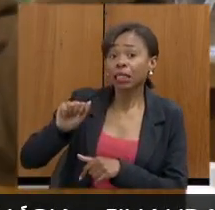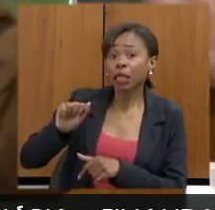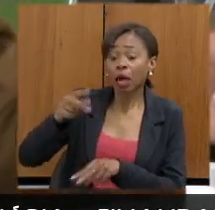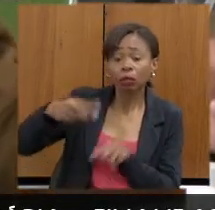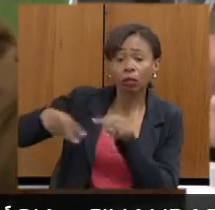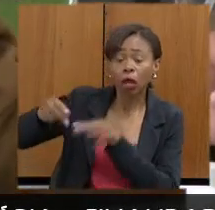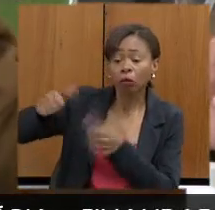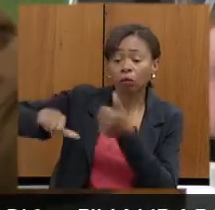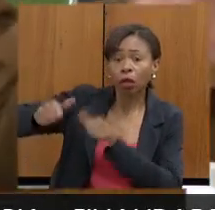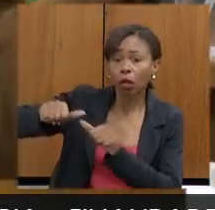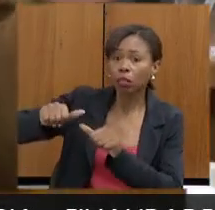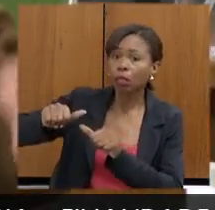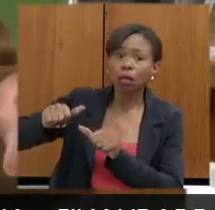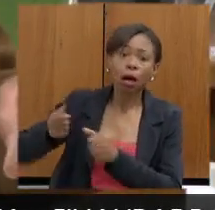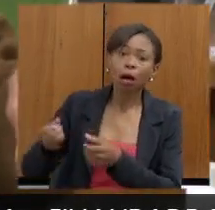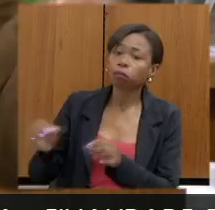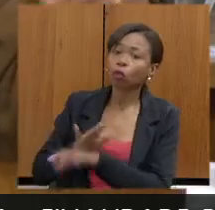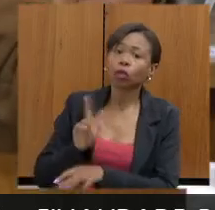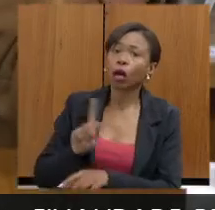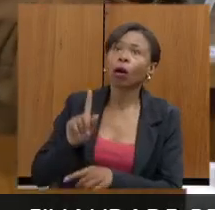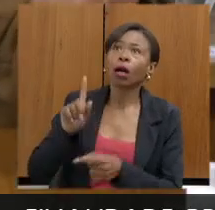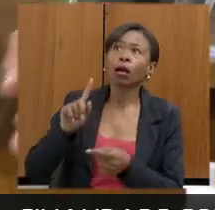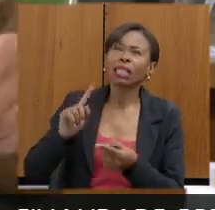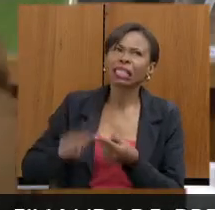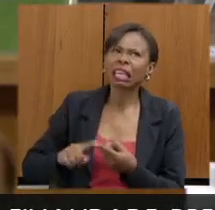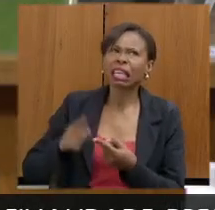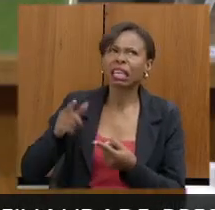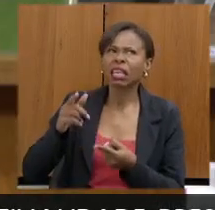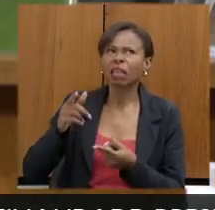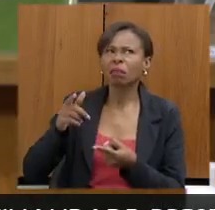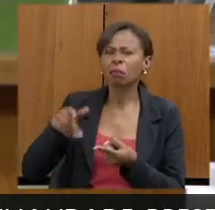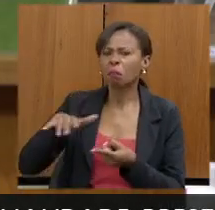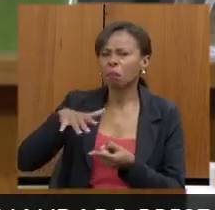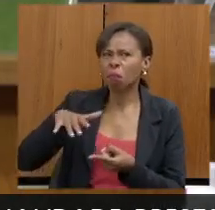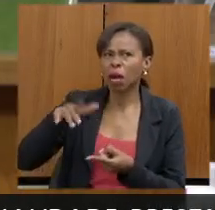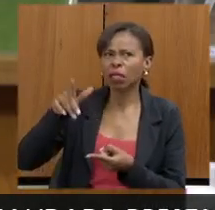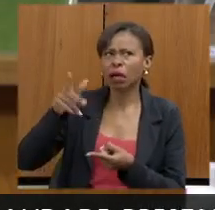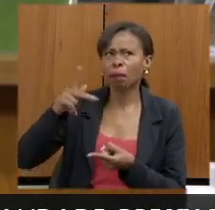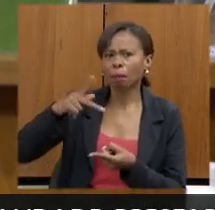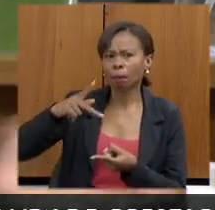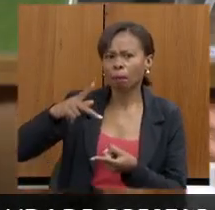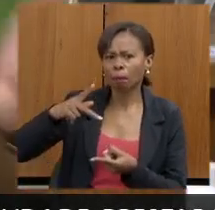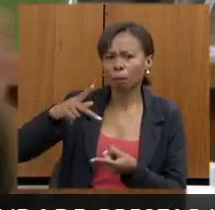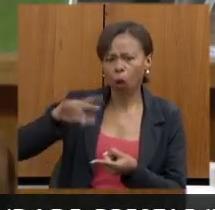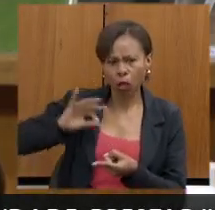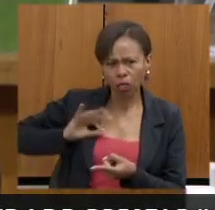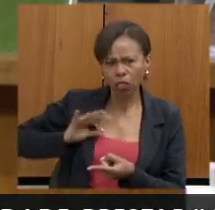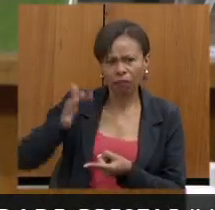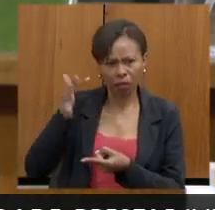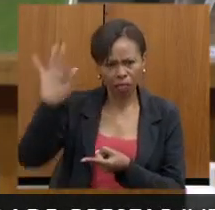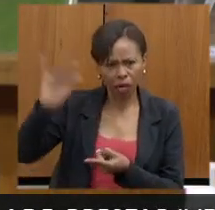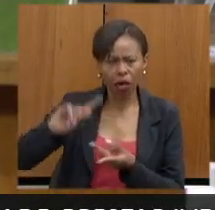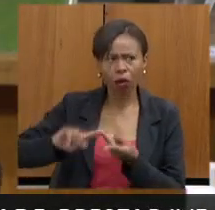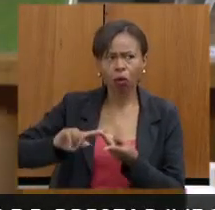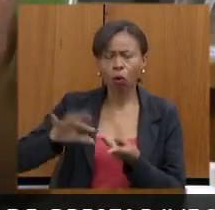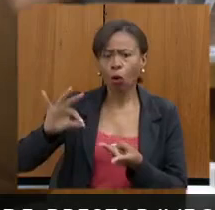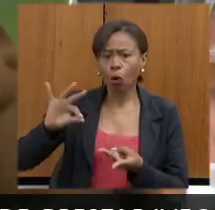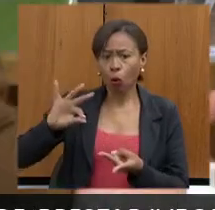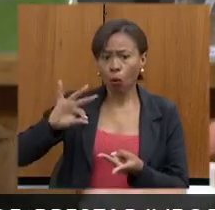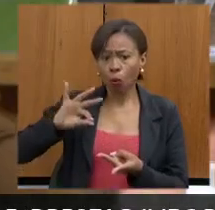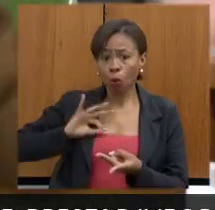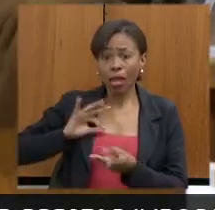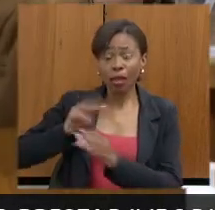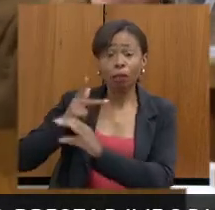perícia que é feito pela Polícia Federal parte da da perícia feita pela Polícia Civil né aqui de Minas